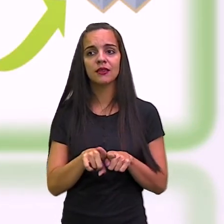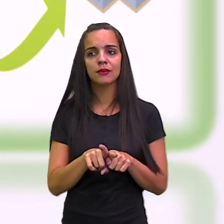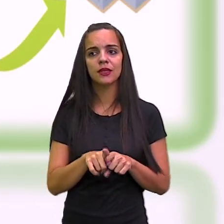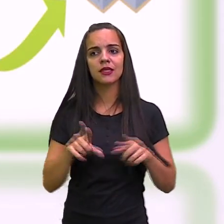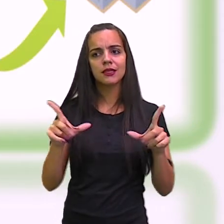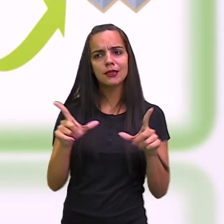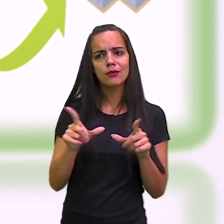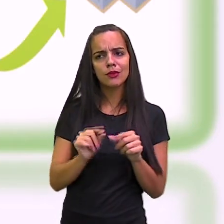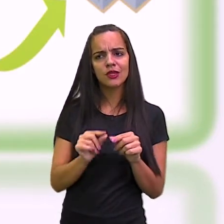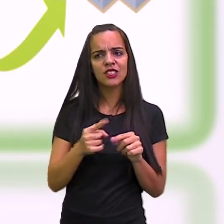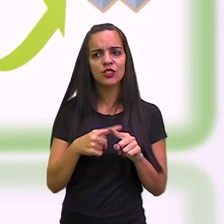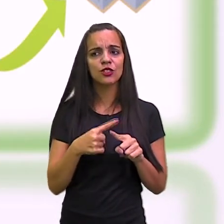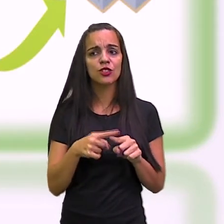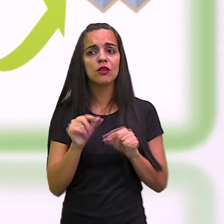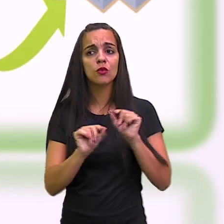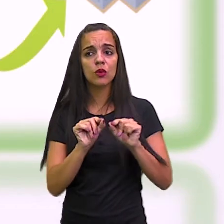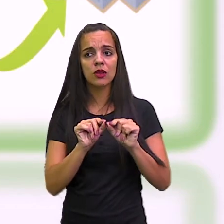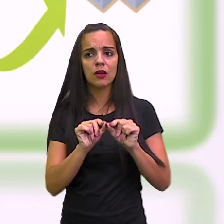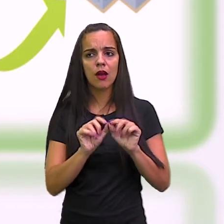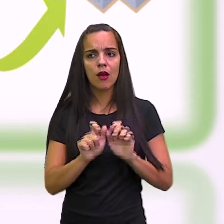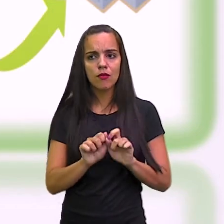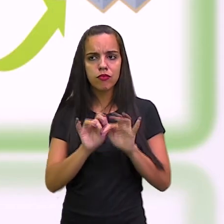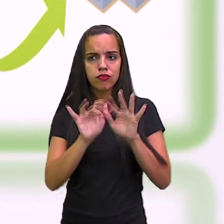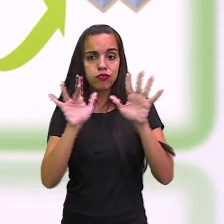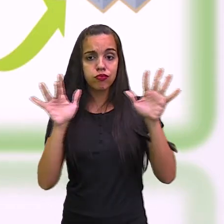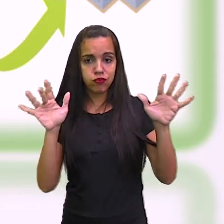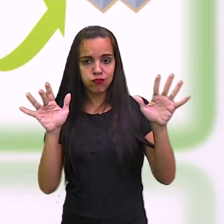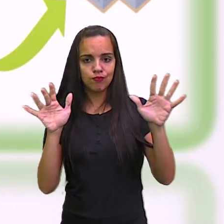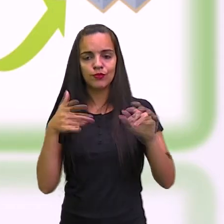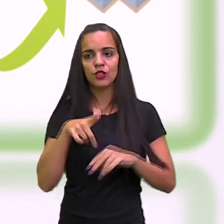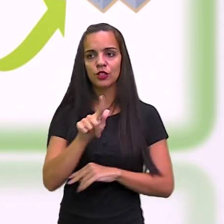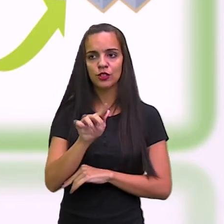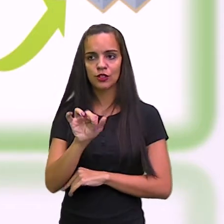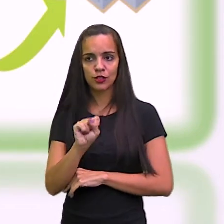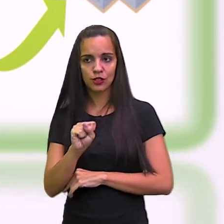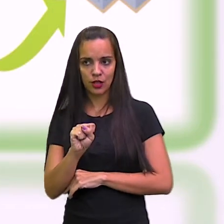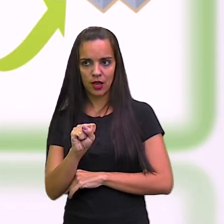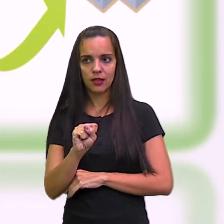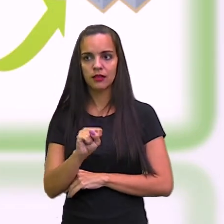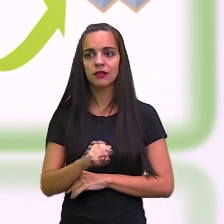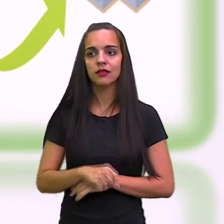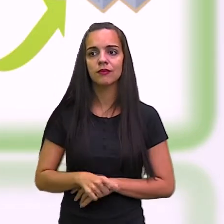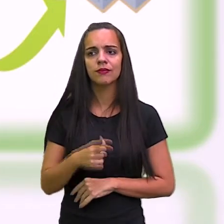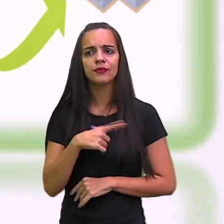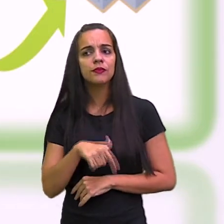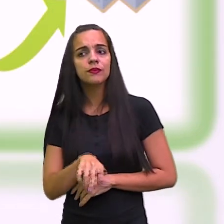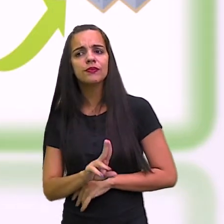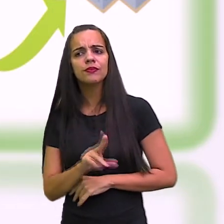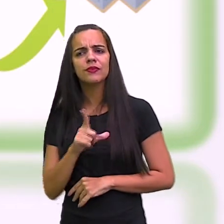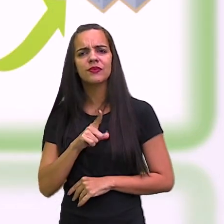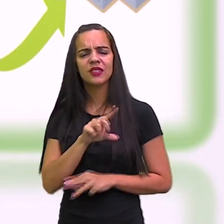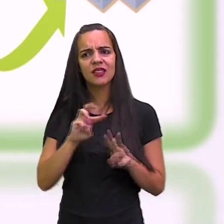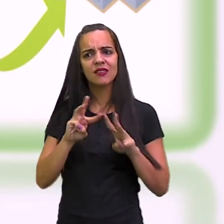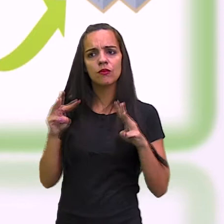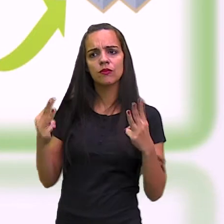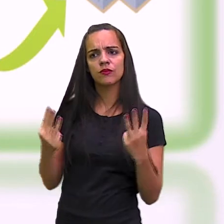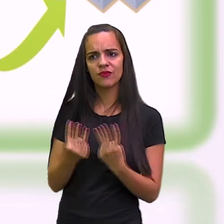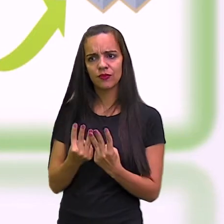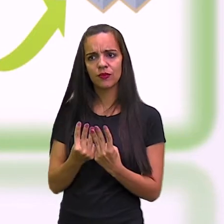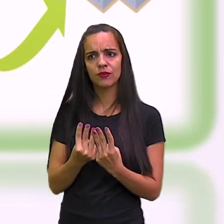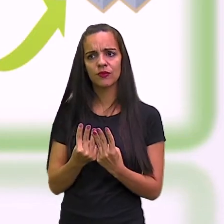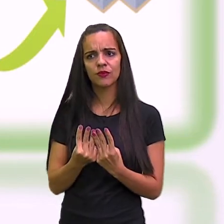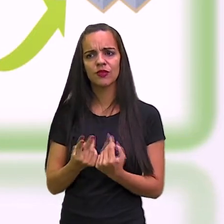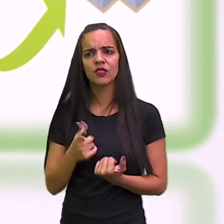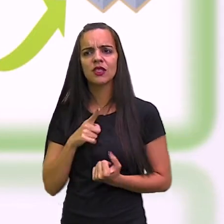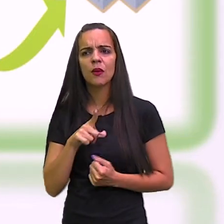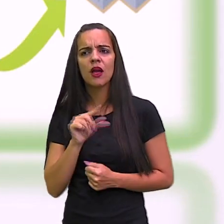da emissão de gases poluentes. Olha só, a biomassa ela tem